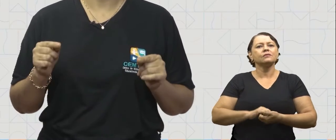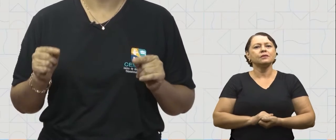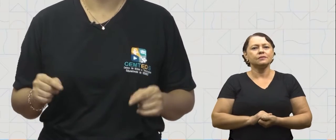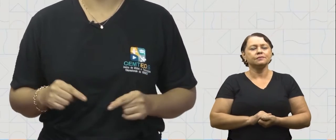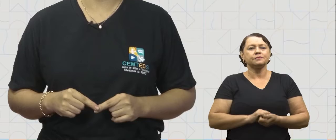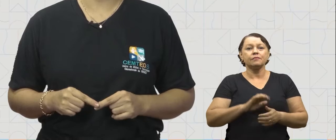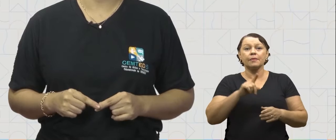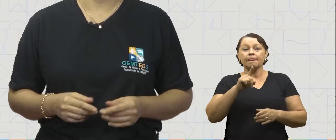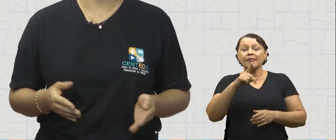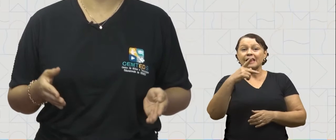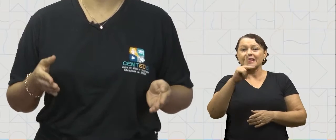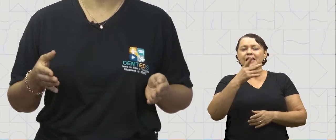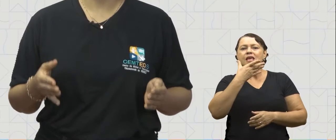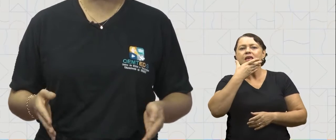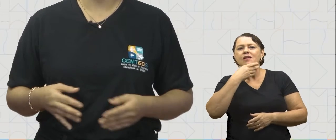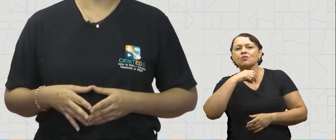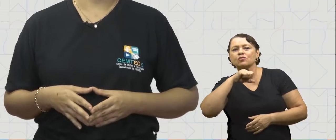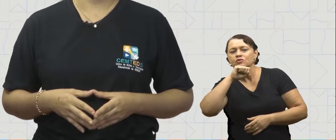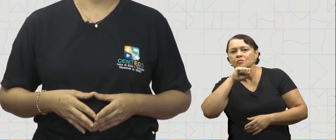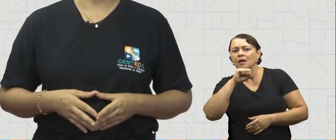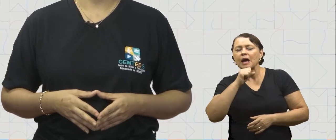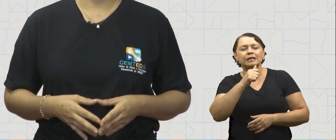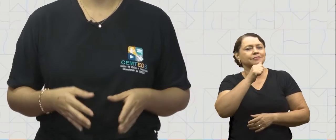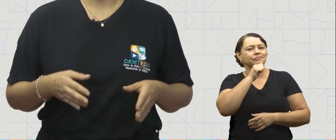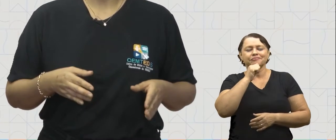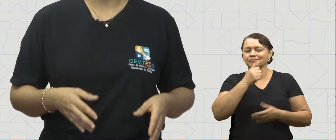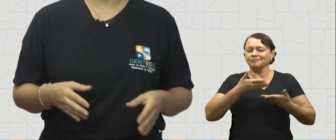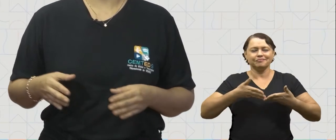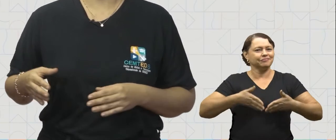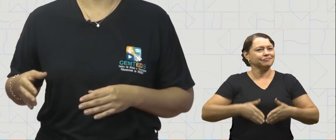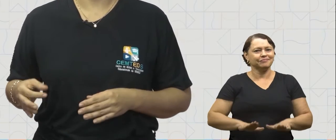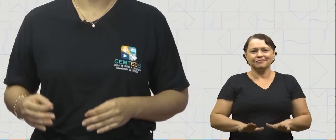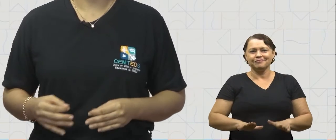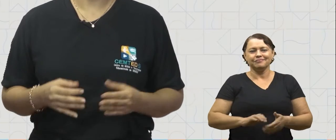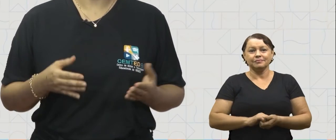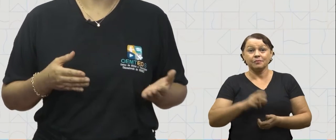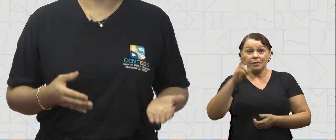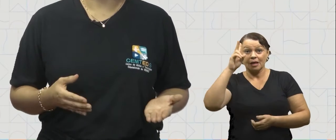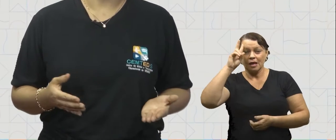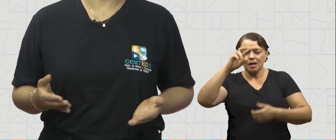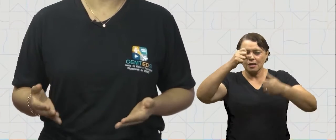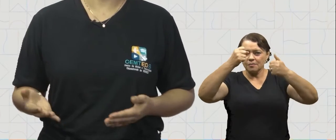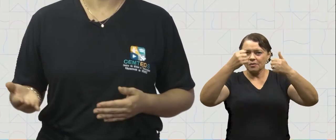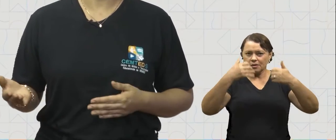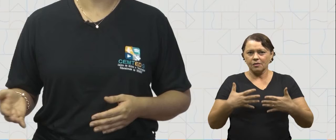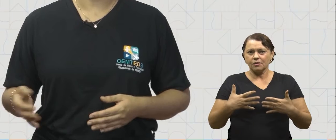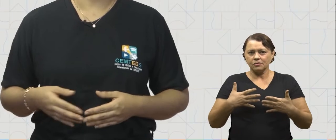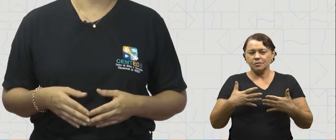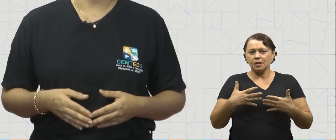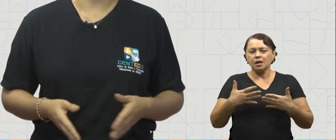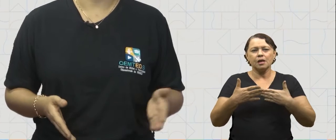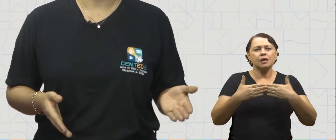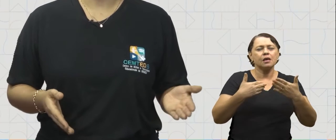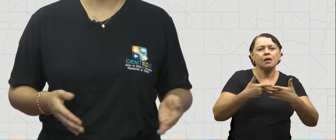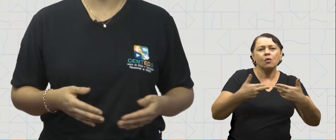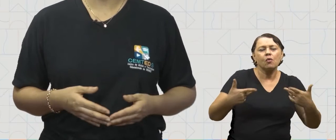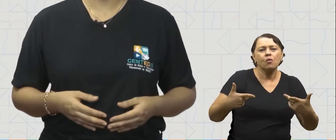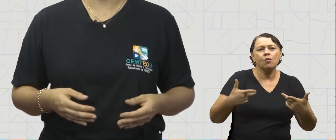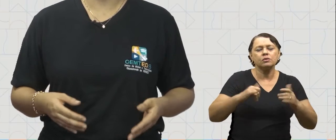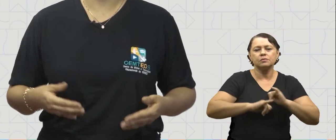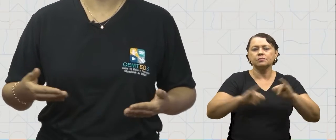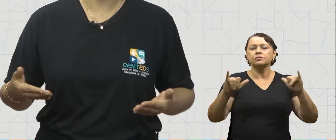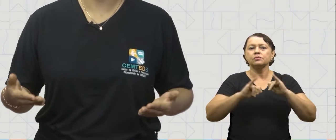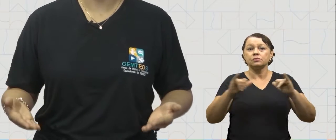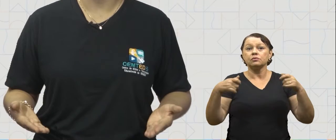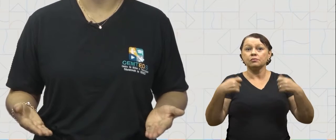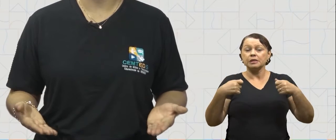Talvez nem seus pais tinham nascido. Lembra que eu falei que algo para ser noticiado